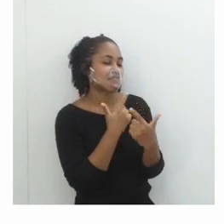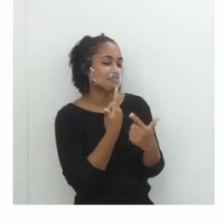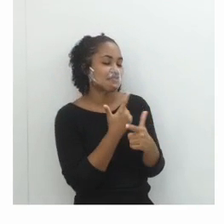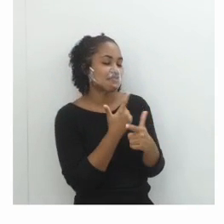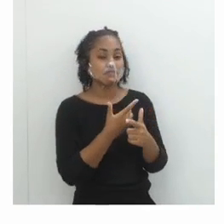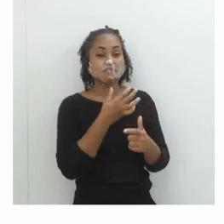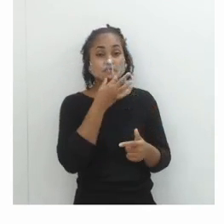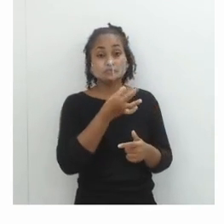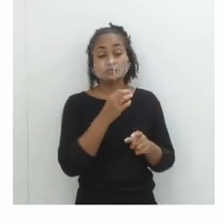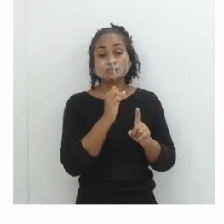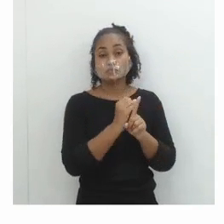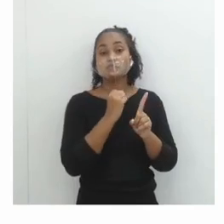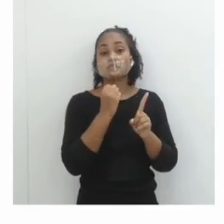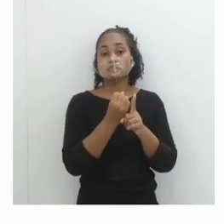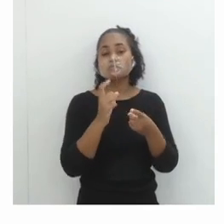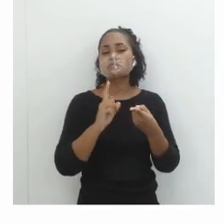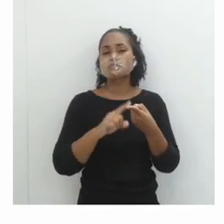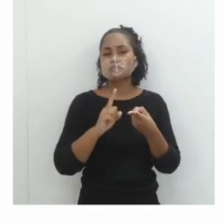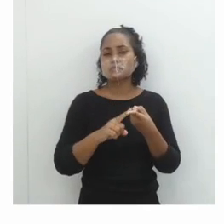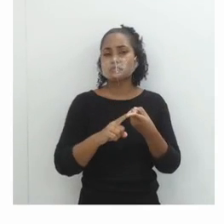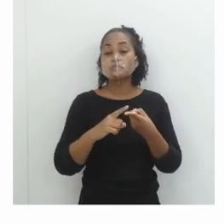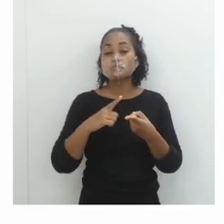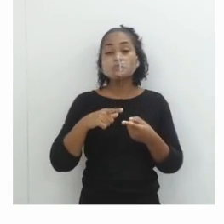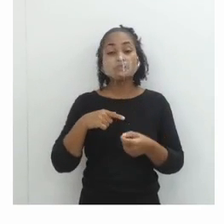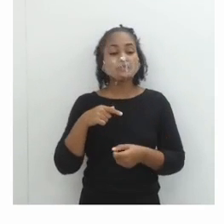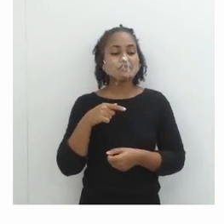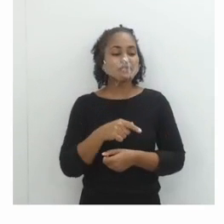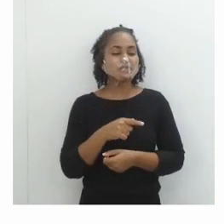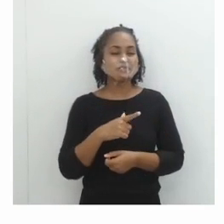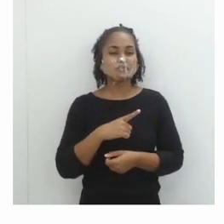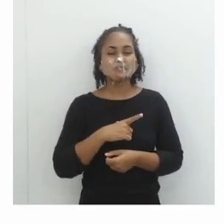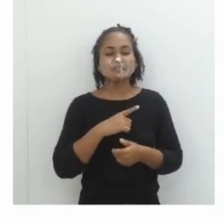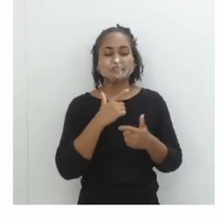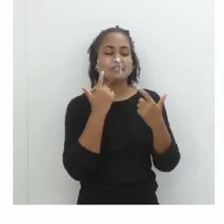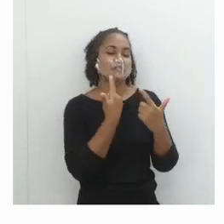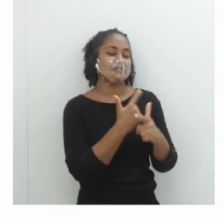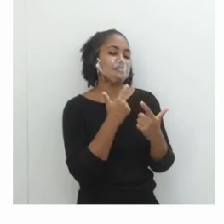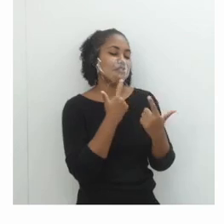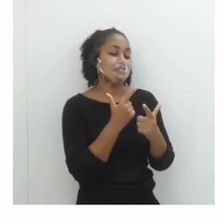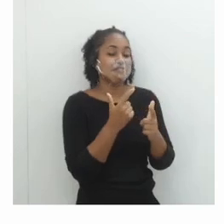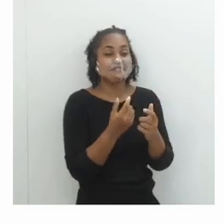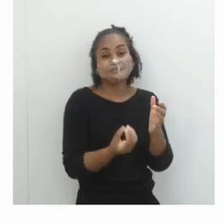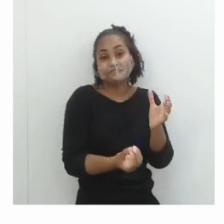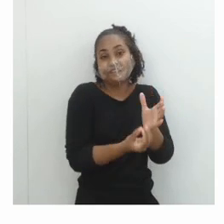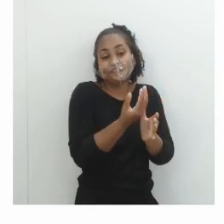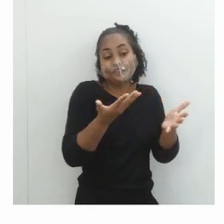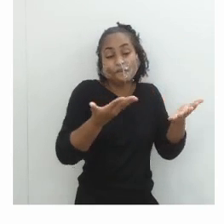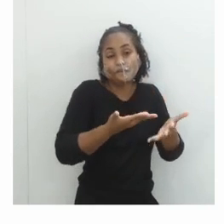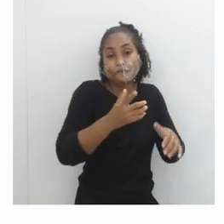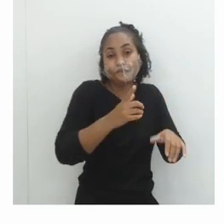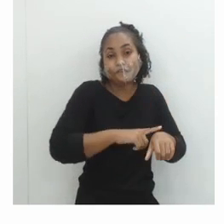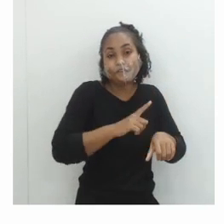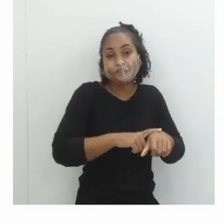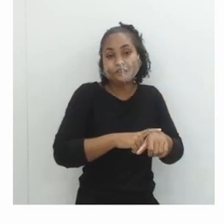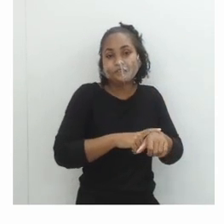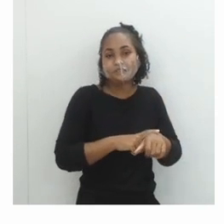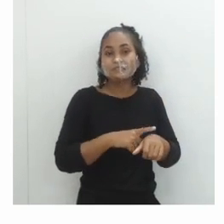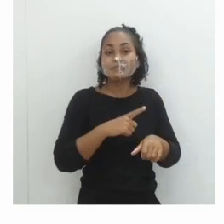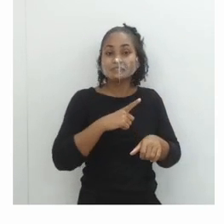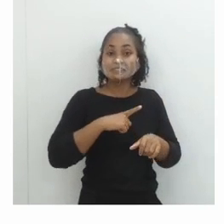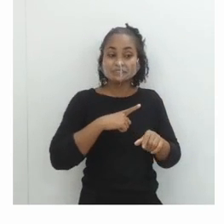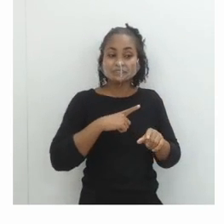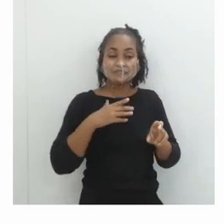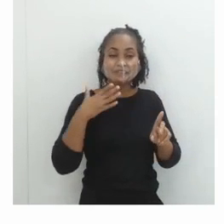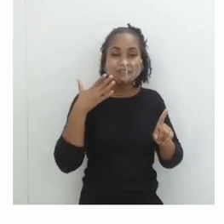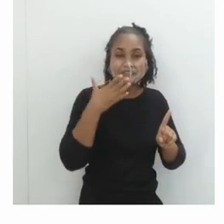crítica social, e na comédia era sempre de forma divertida e improvisada. O mais incrível é que se tinha um